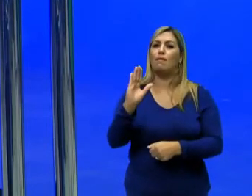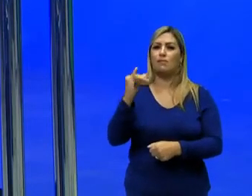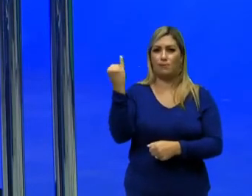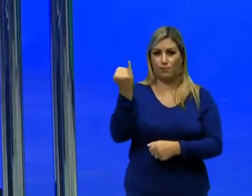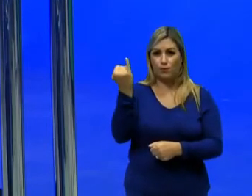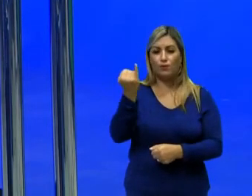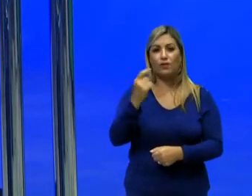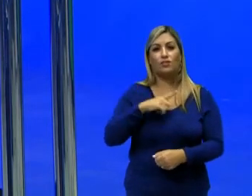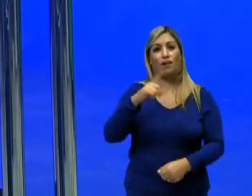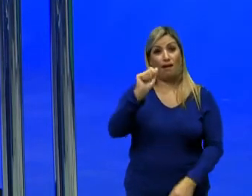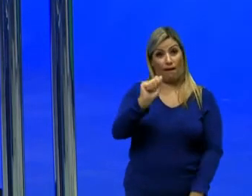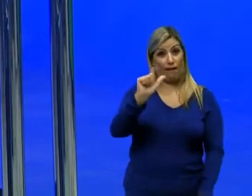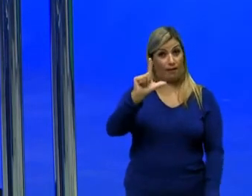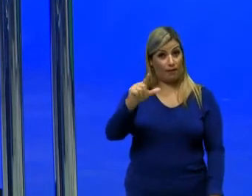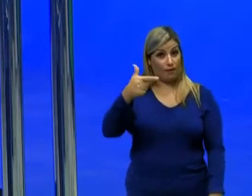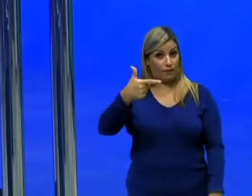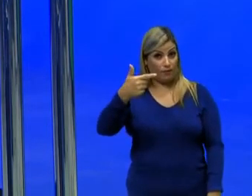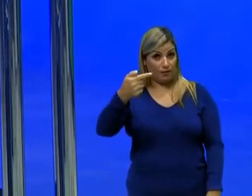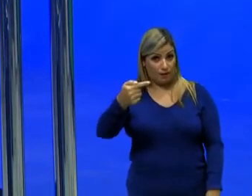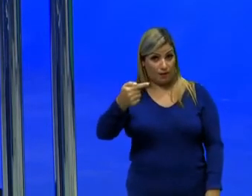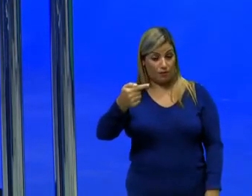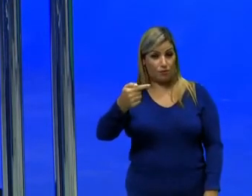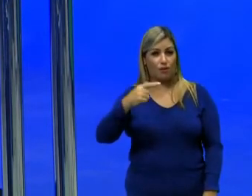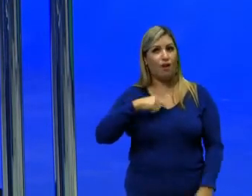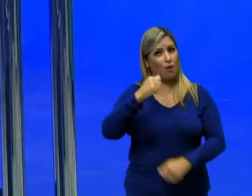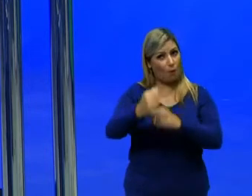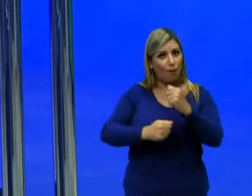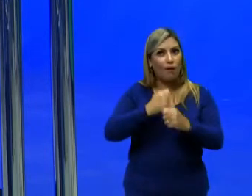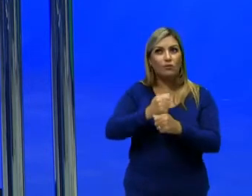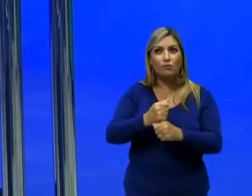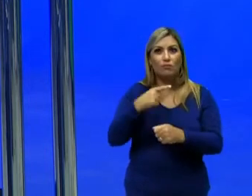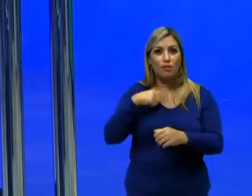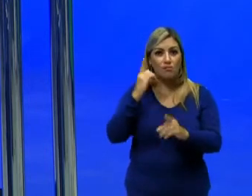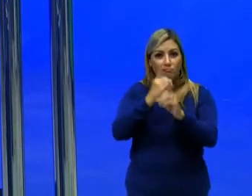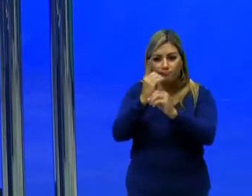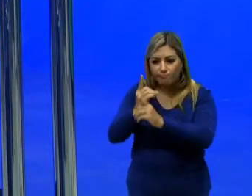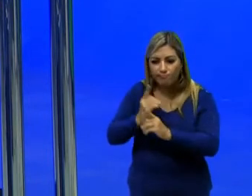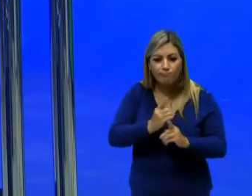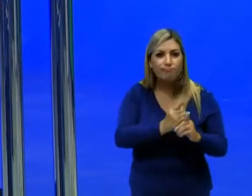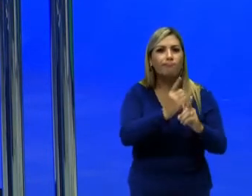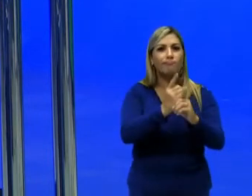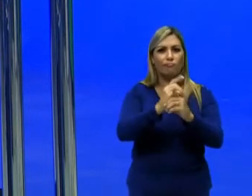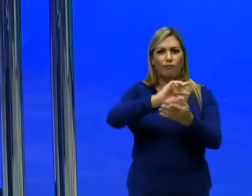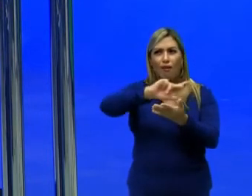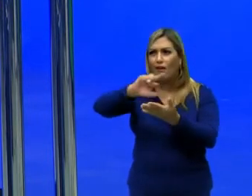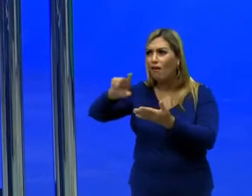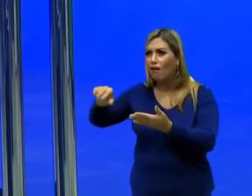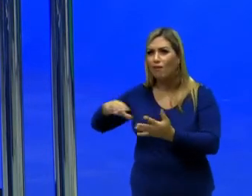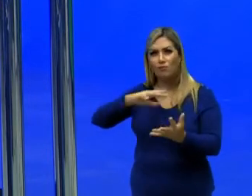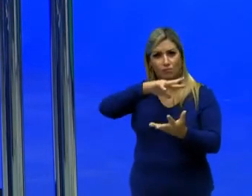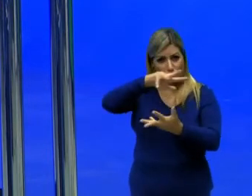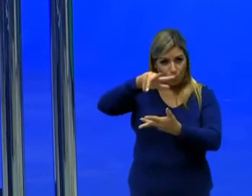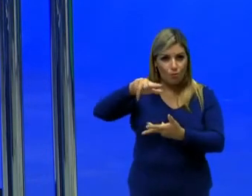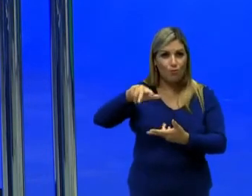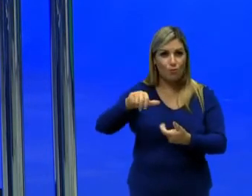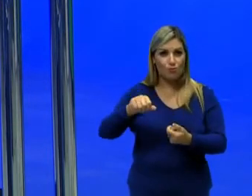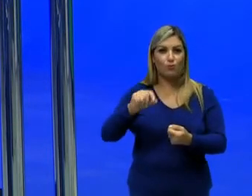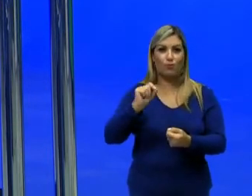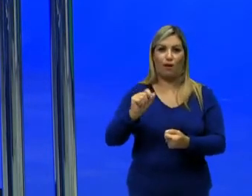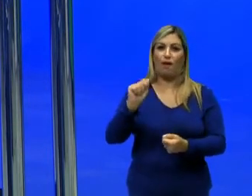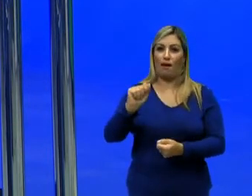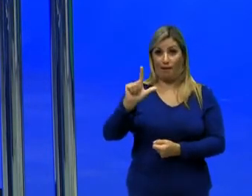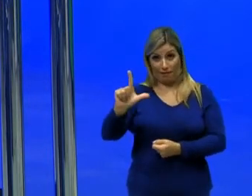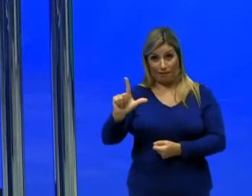alumínio é o al27 3 ou seja o átomo que a gente mais encontra com abundância na crosta terrestre é o